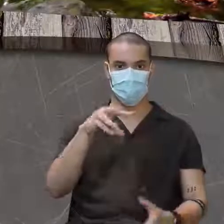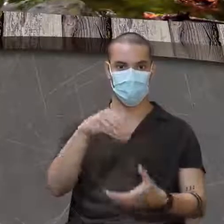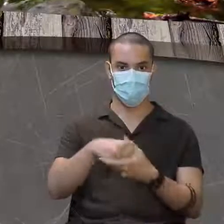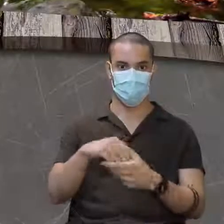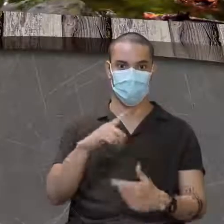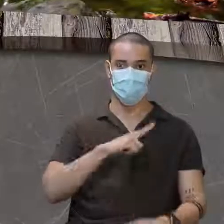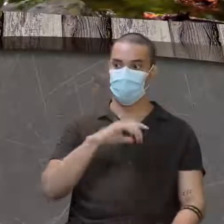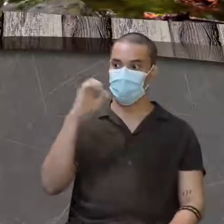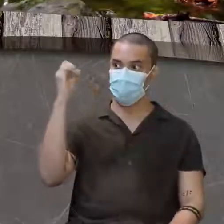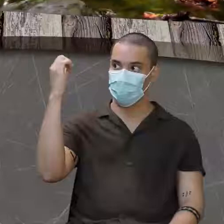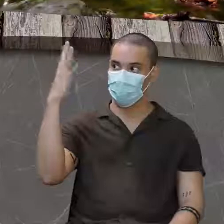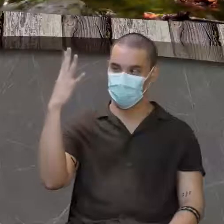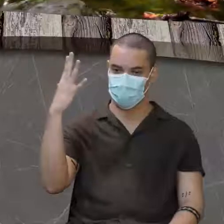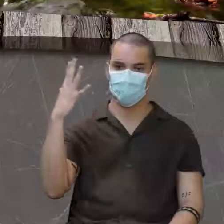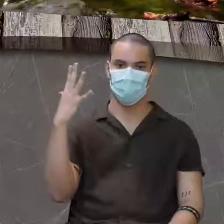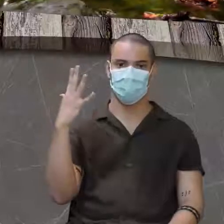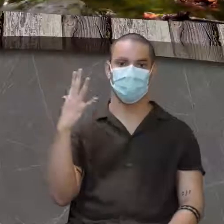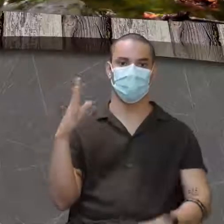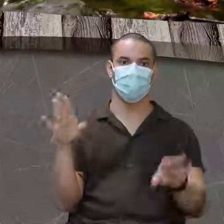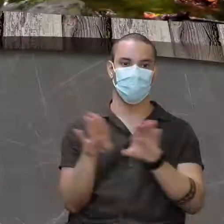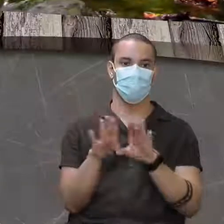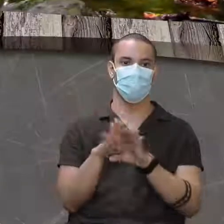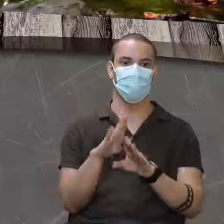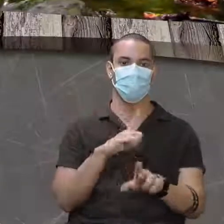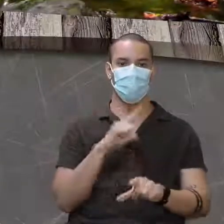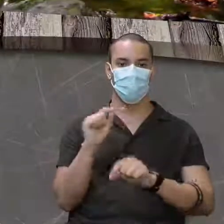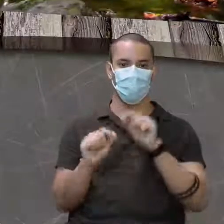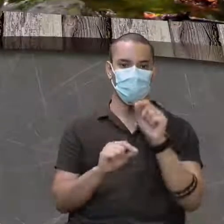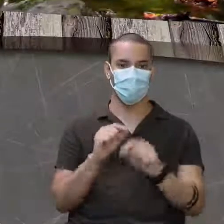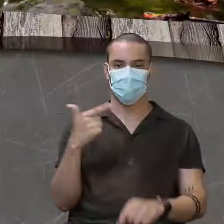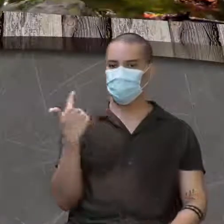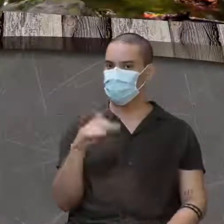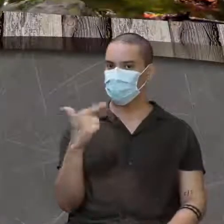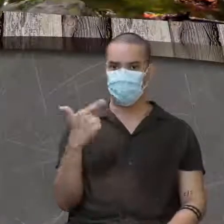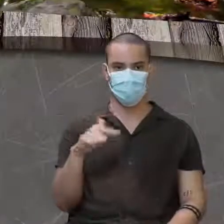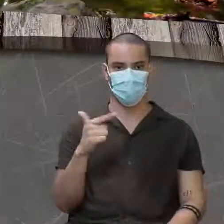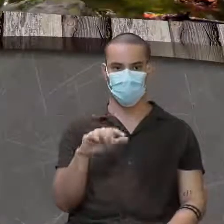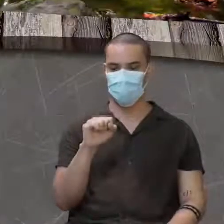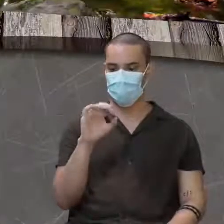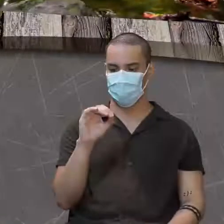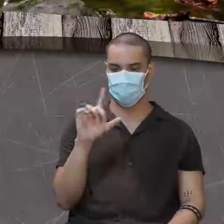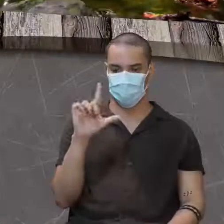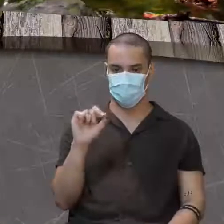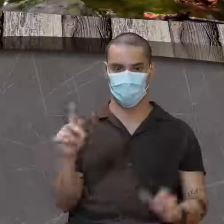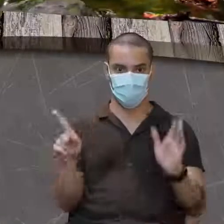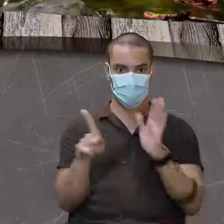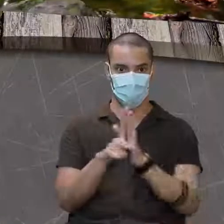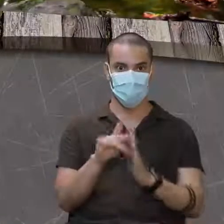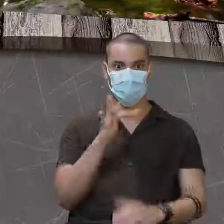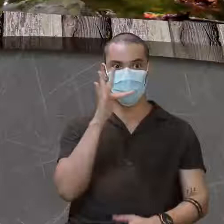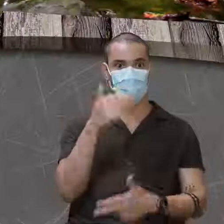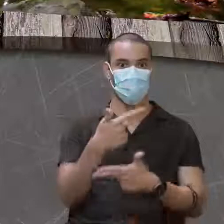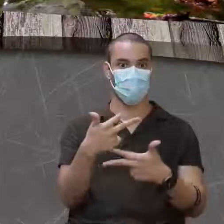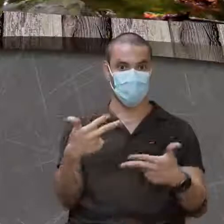essa iluminação, a questão de não ter solo para que essas plantas